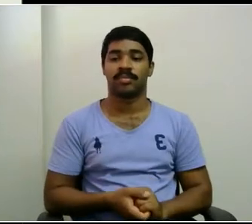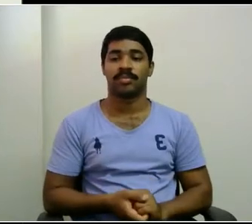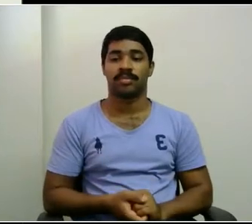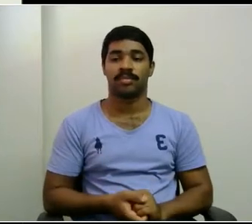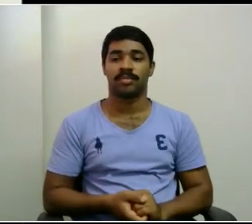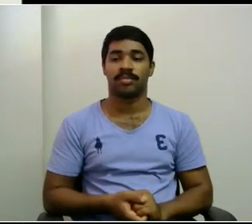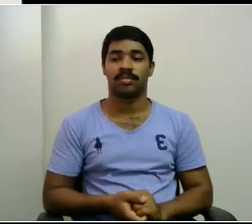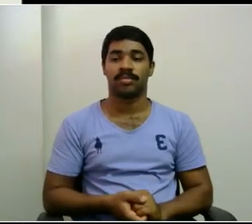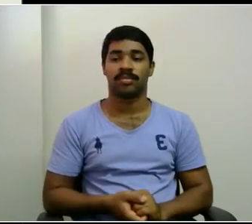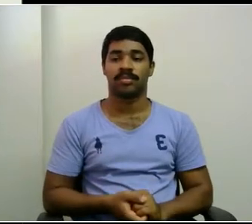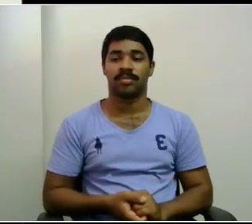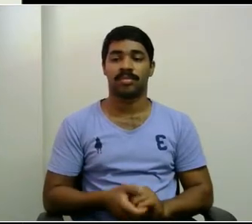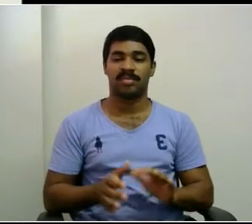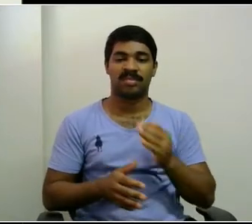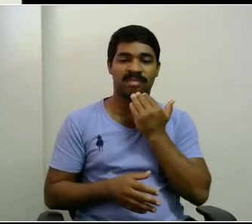Como é que ficou feio isso aqui?